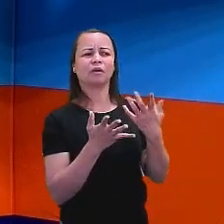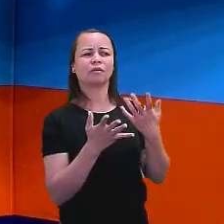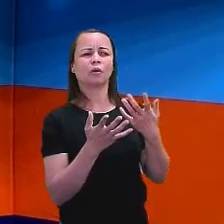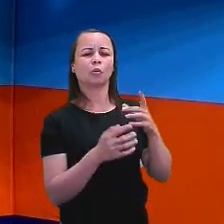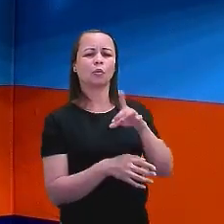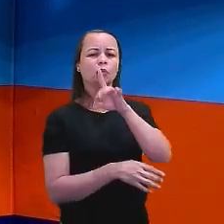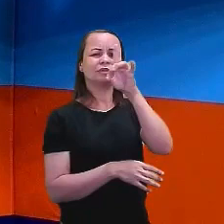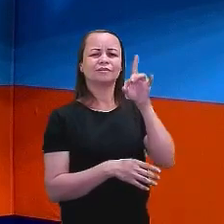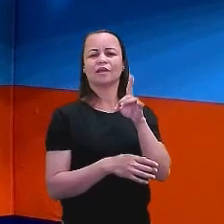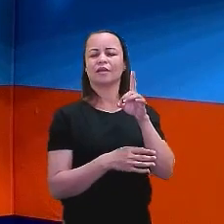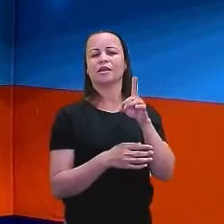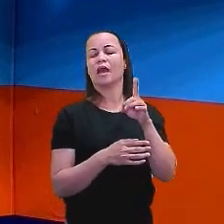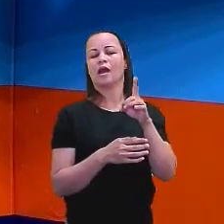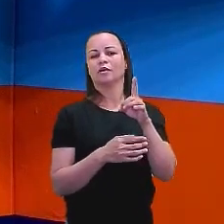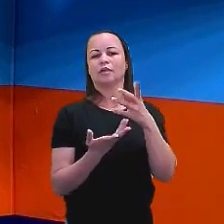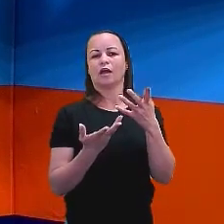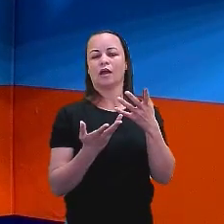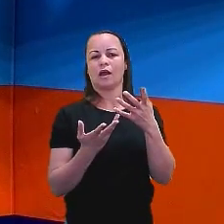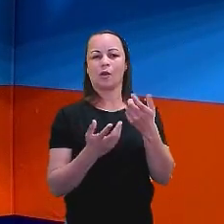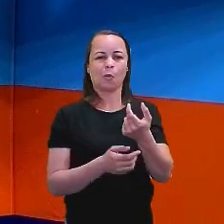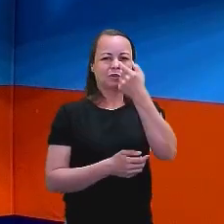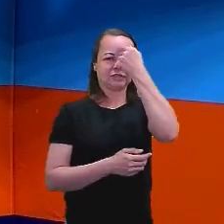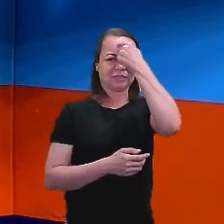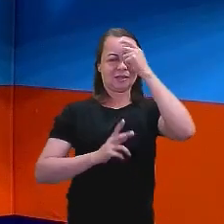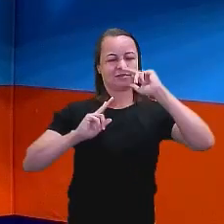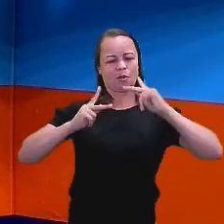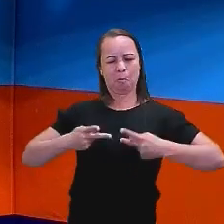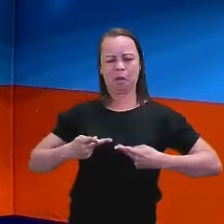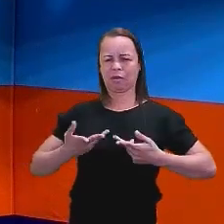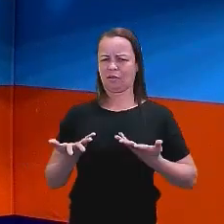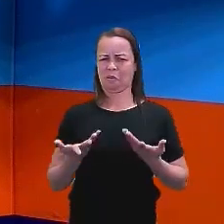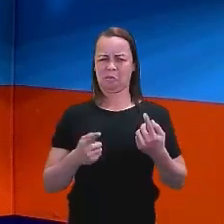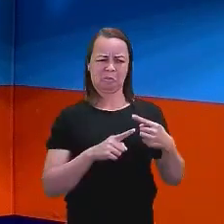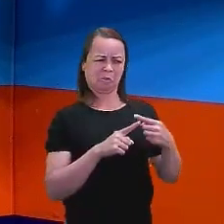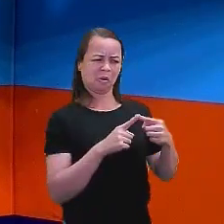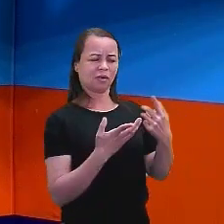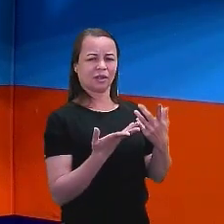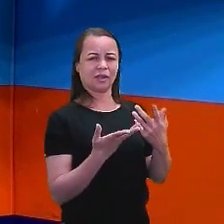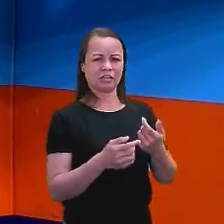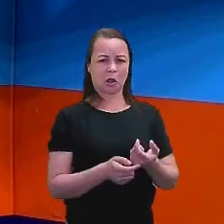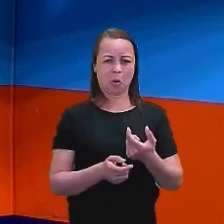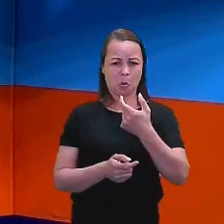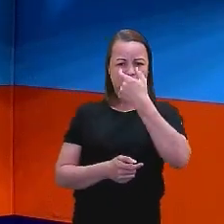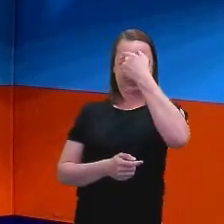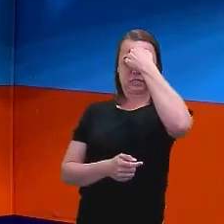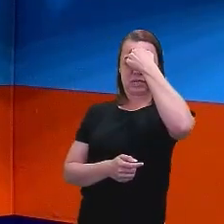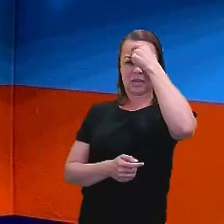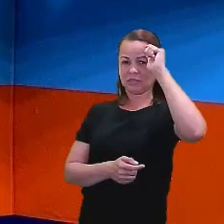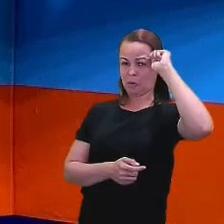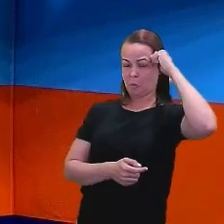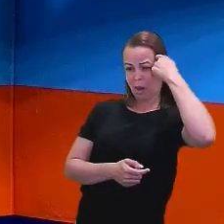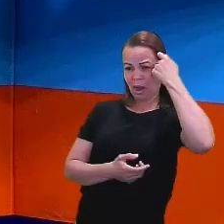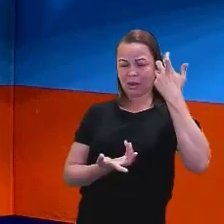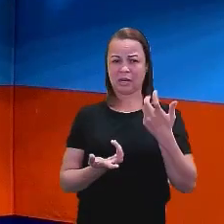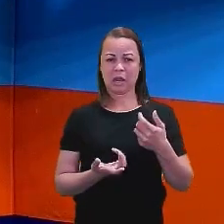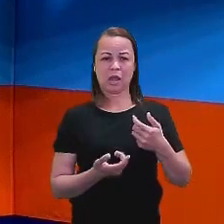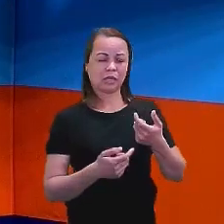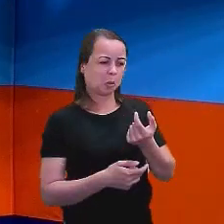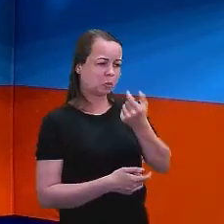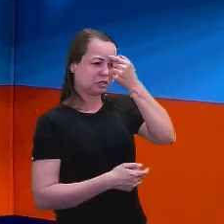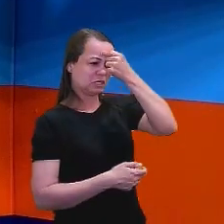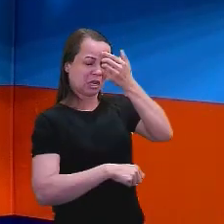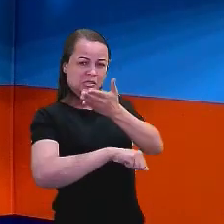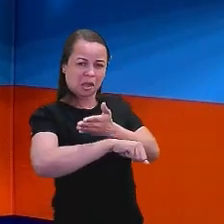Consciência Humana? E já que existe Dia da Consciência Negra, por que não Dia da Consciência Branca? Qual a diferença? Aí vai